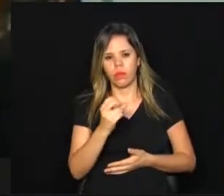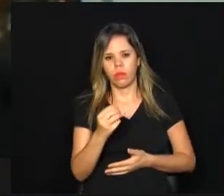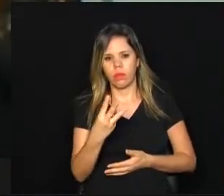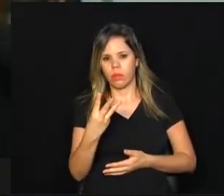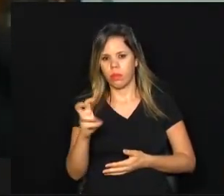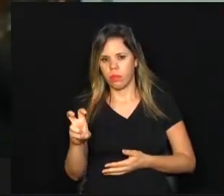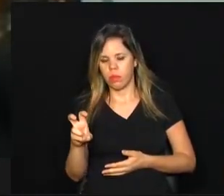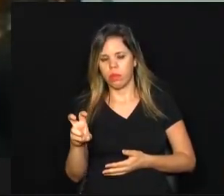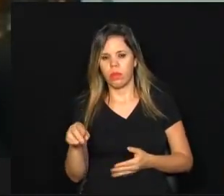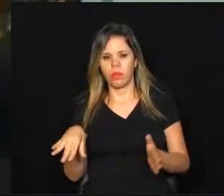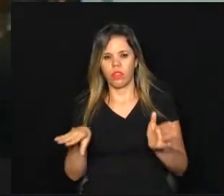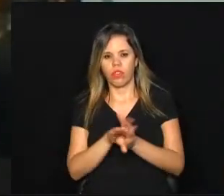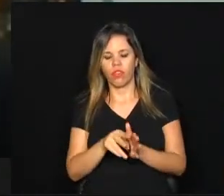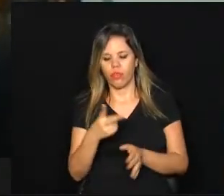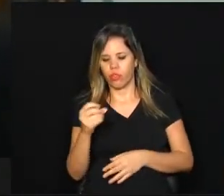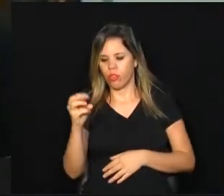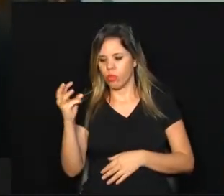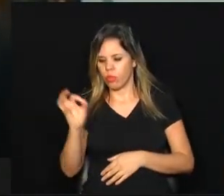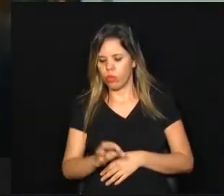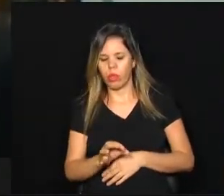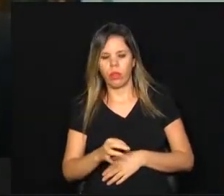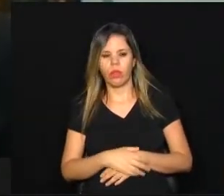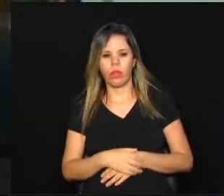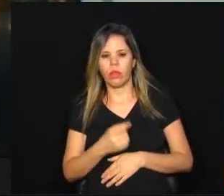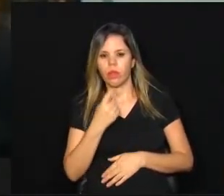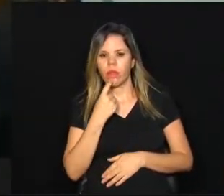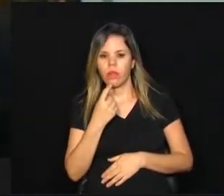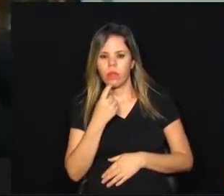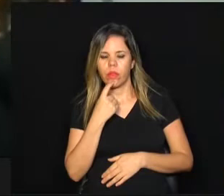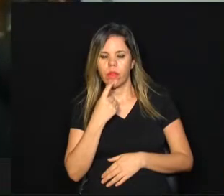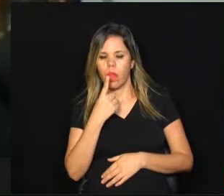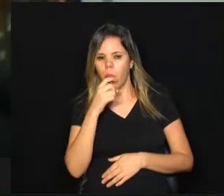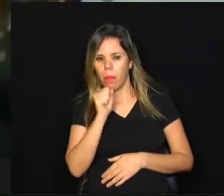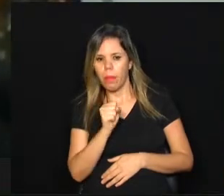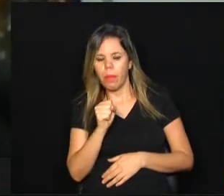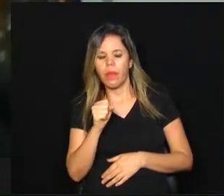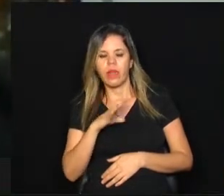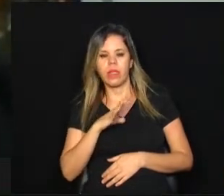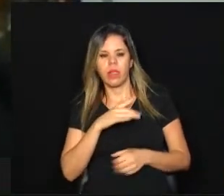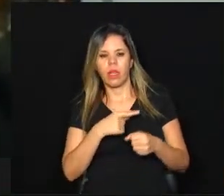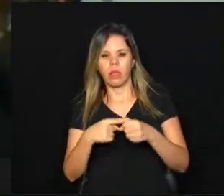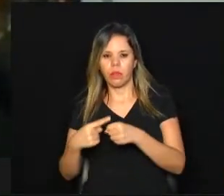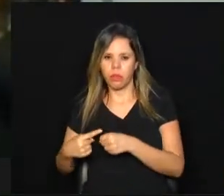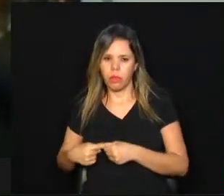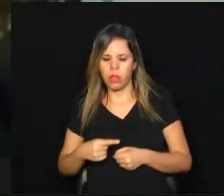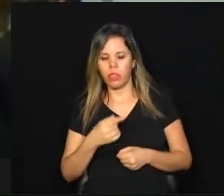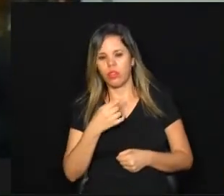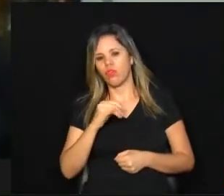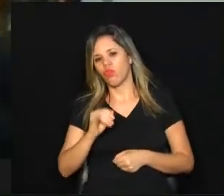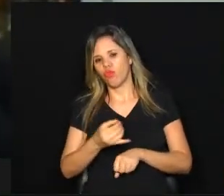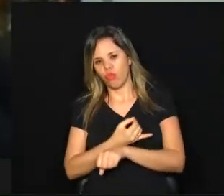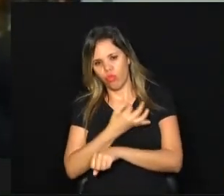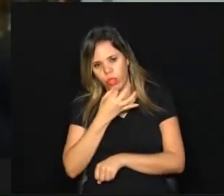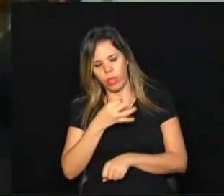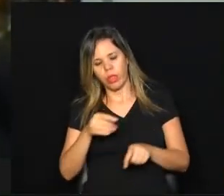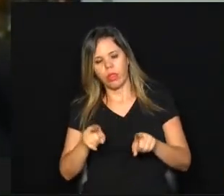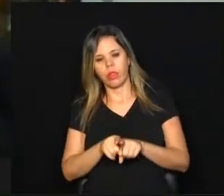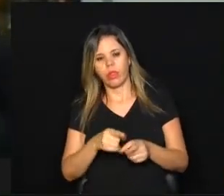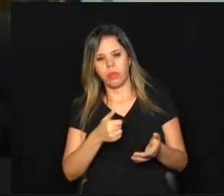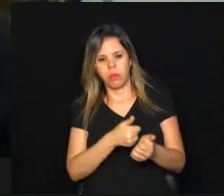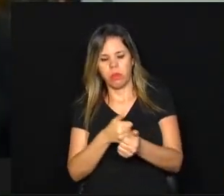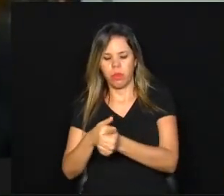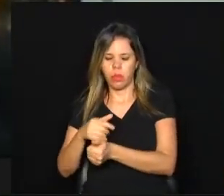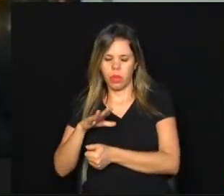2035 é chegarmos a 20%. Campinas, Limeira e outros municípios da bacia, Jundiaí, entre outros, estão